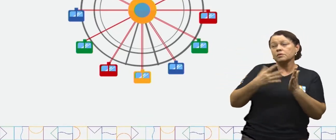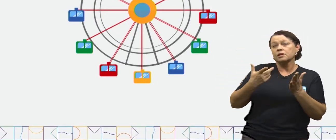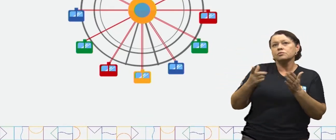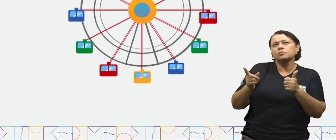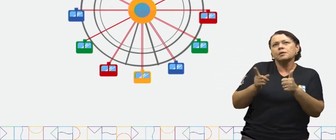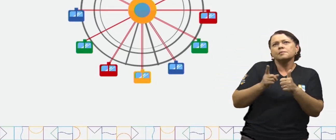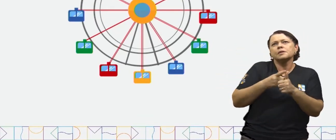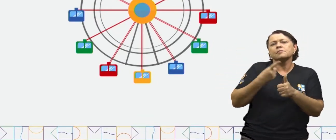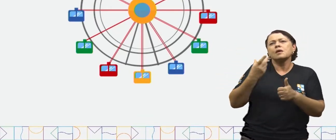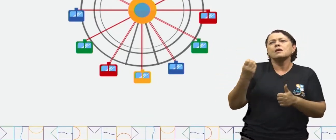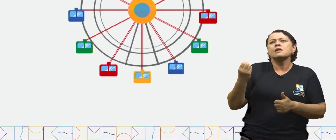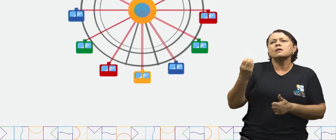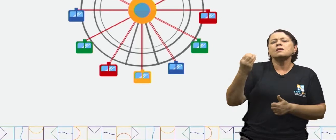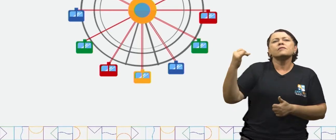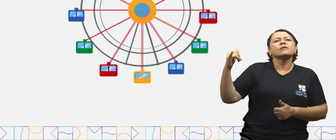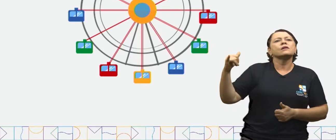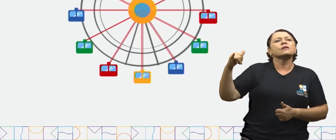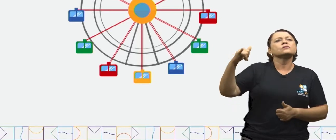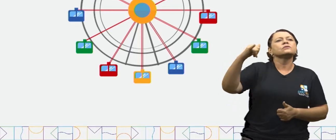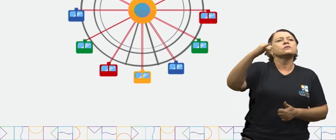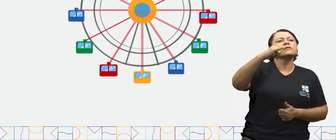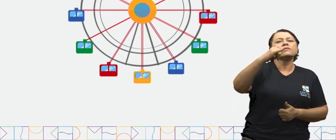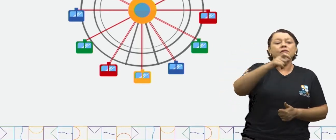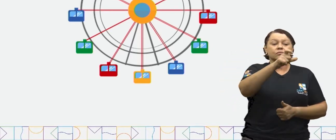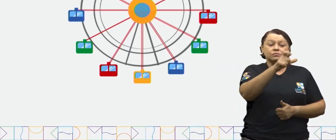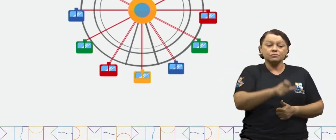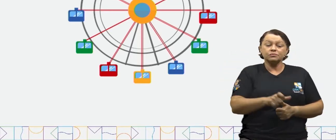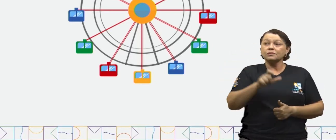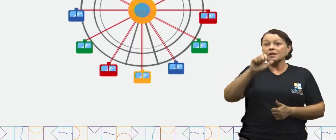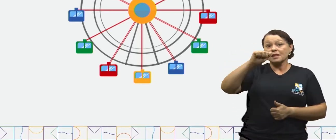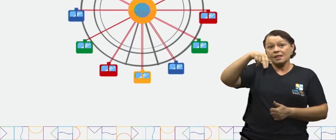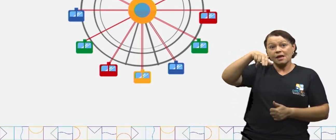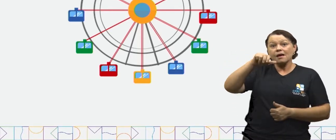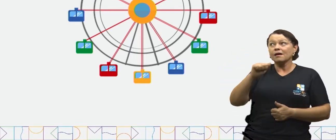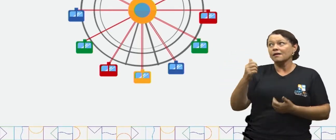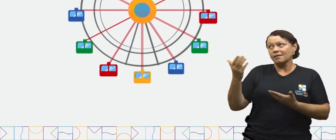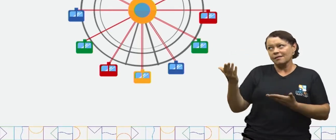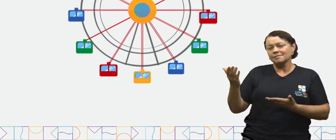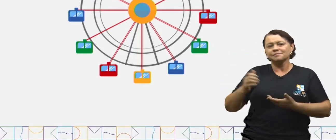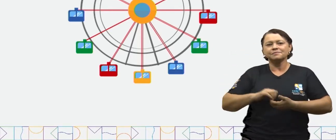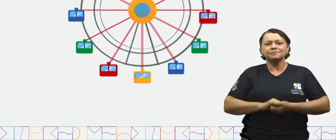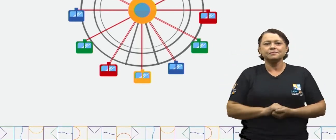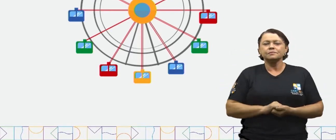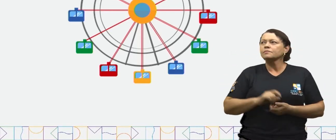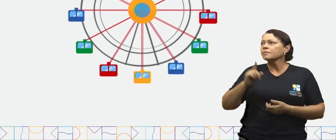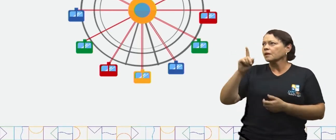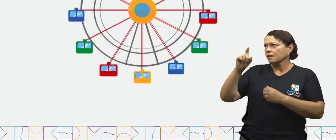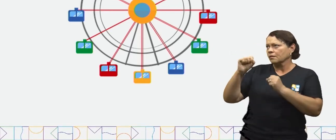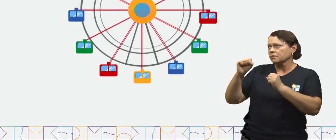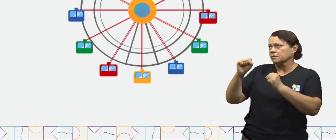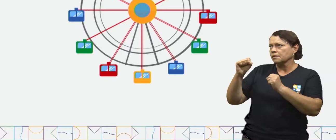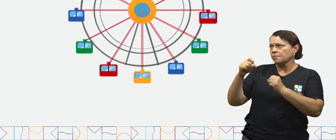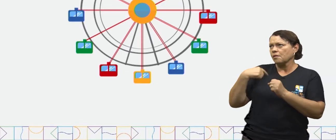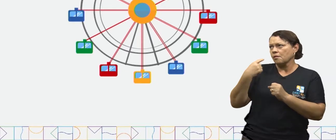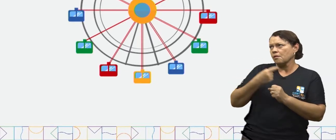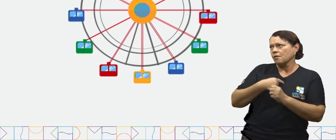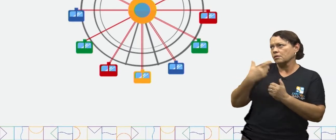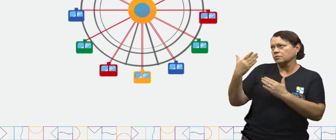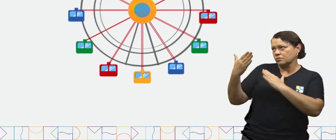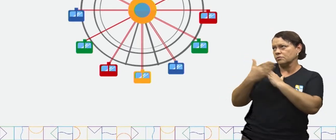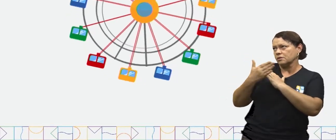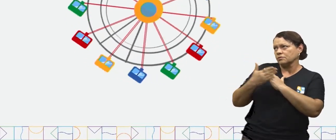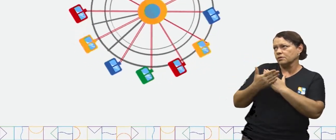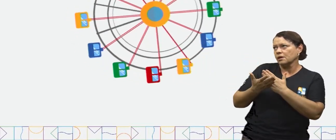sobre a primeira viagem de avião da nossa personagem, a Ana Luísa. Será que você pode nos ajudar